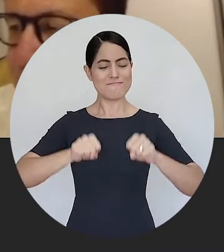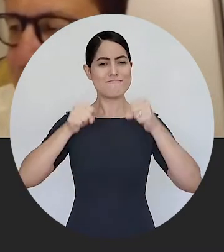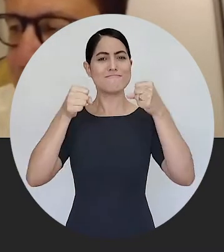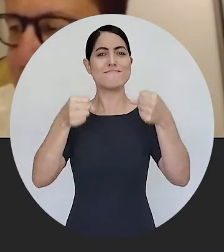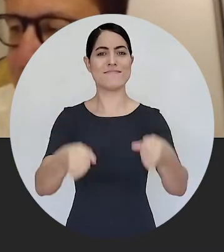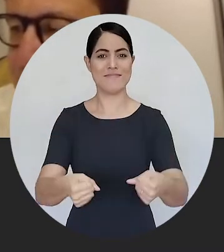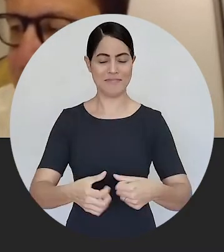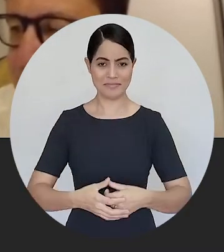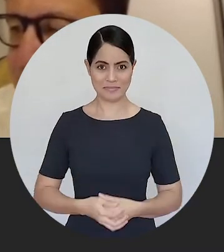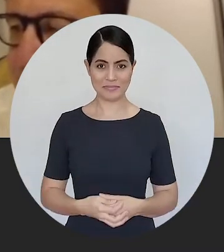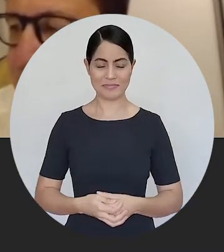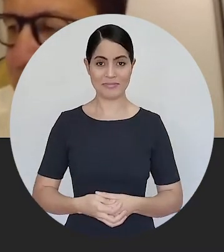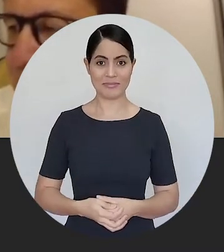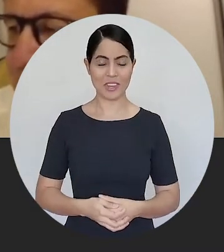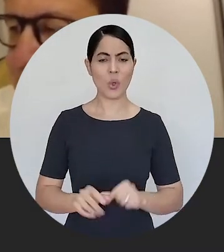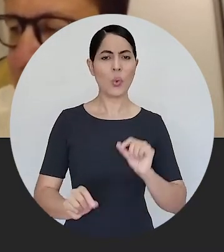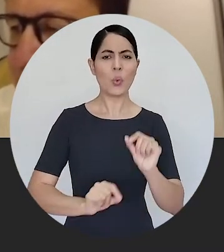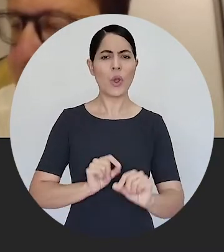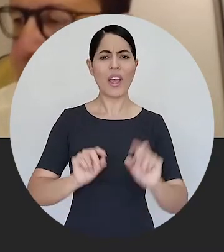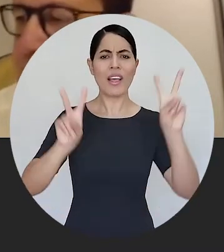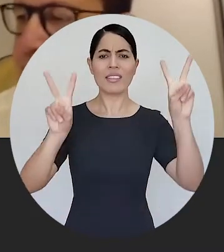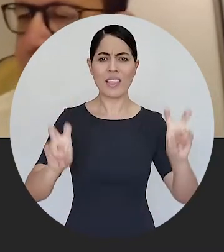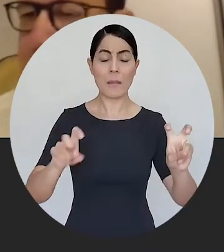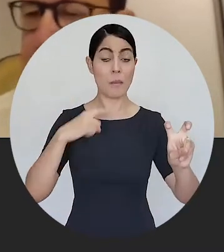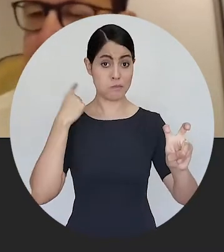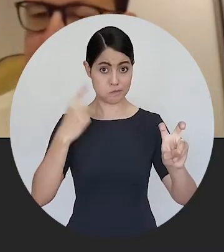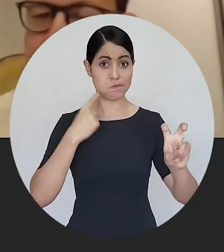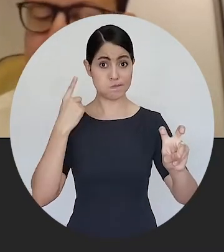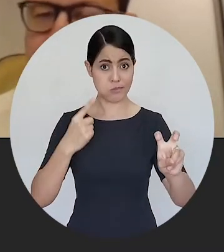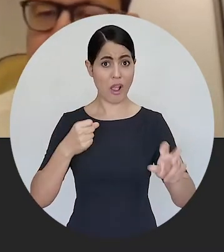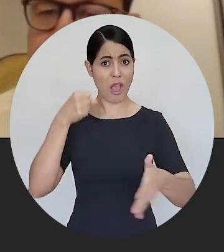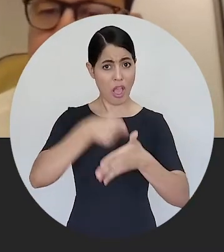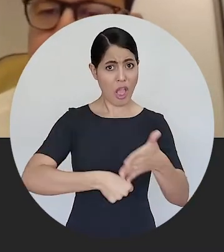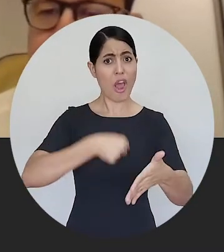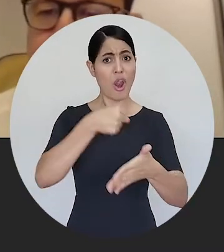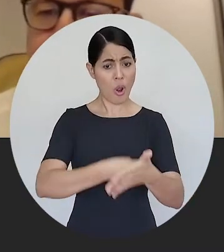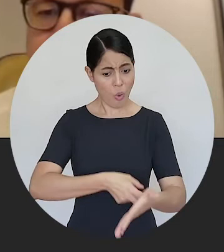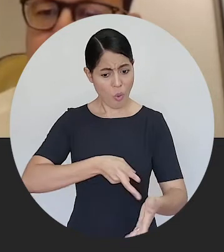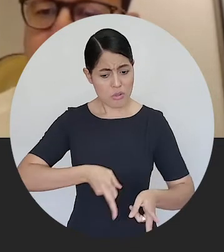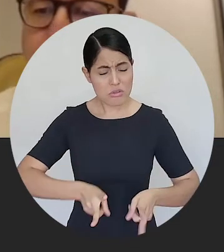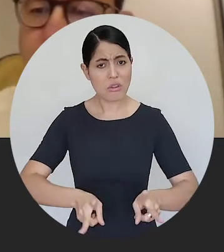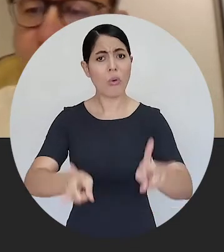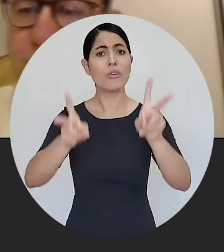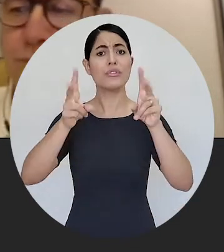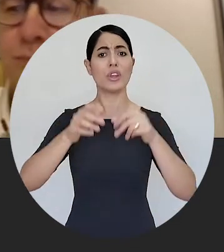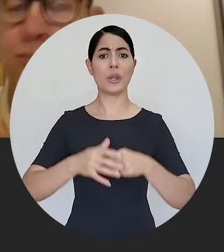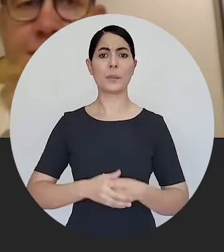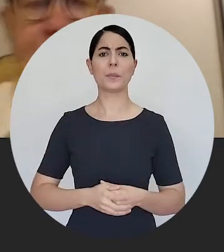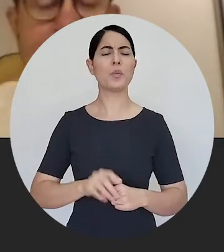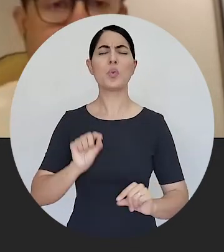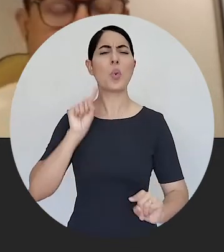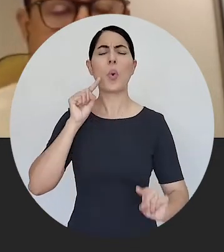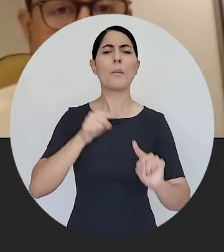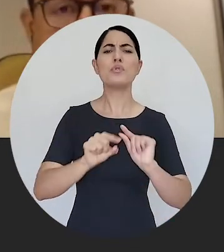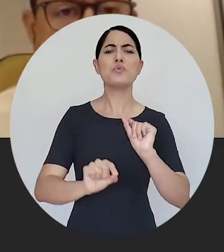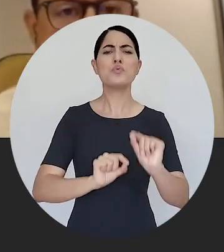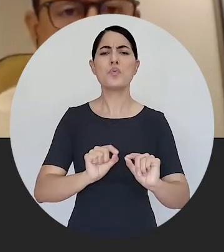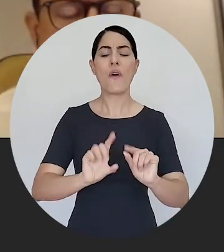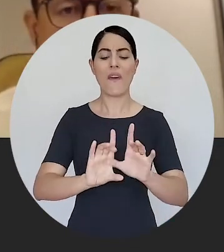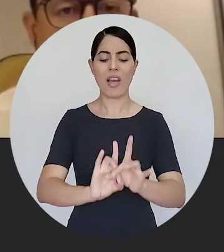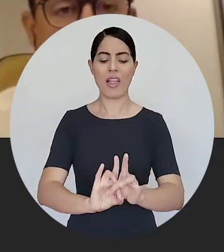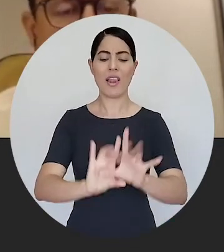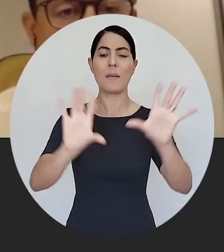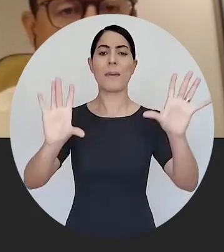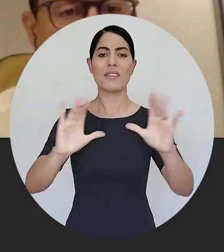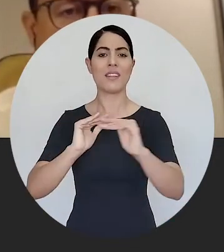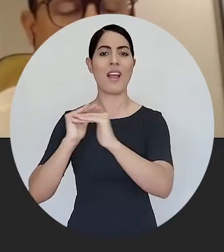A história da advocacia é a história de uma luta permanente por um sistema de liberdades que se revele